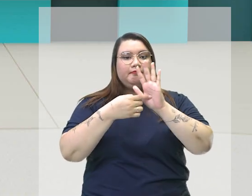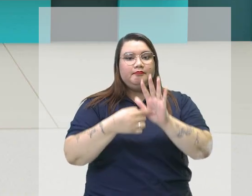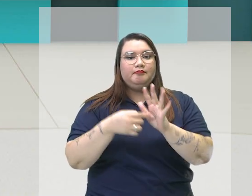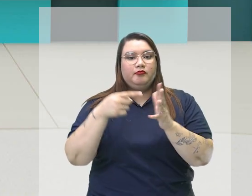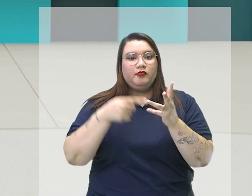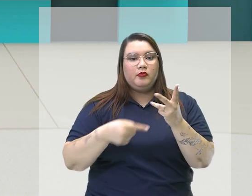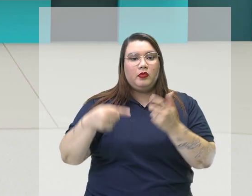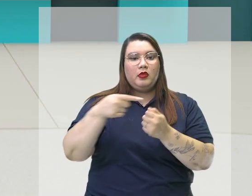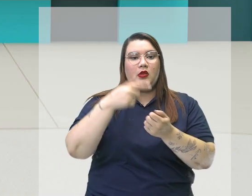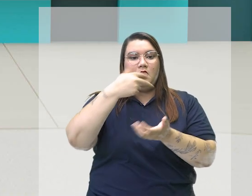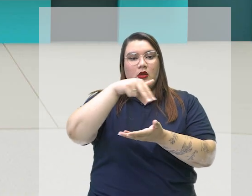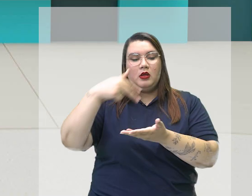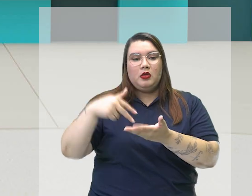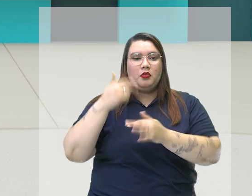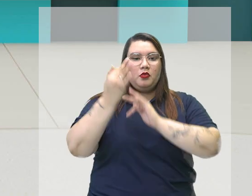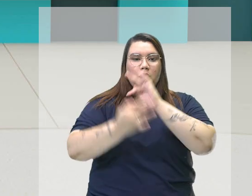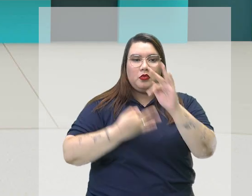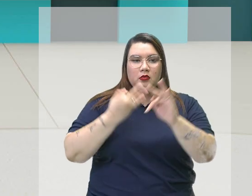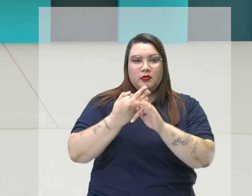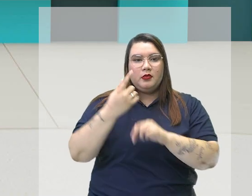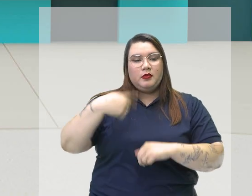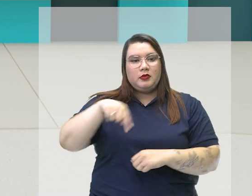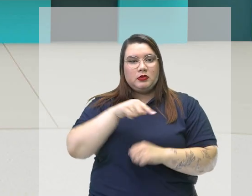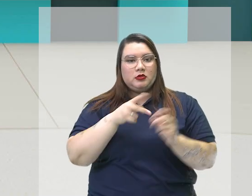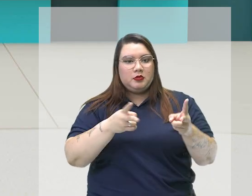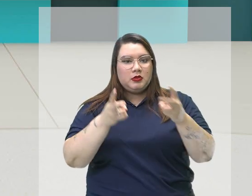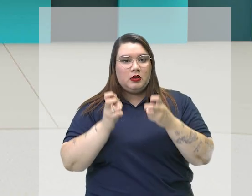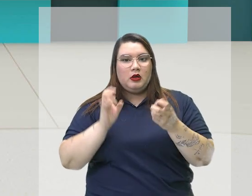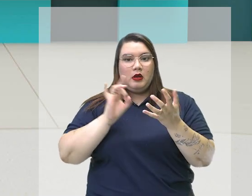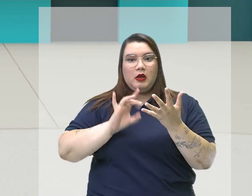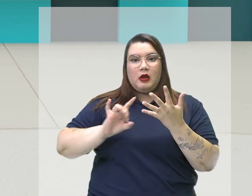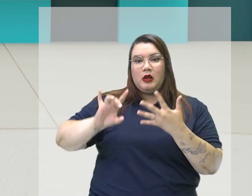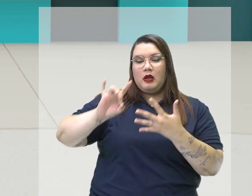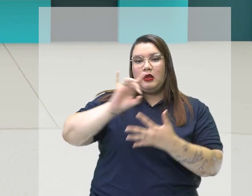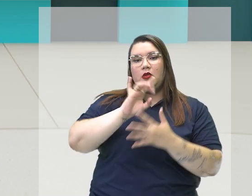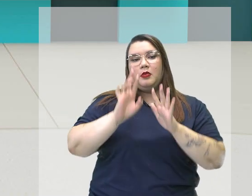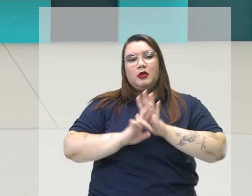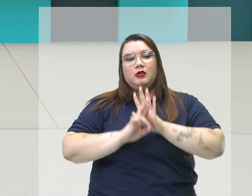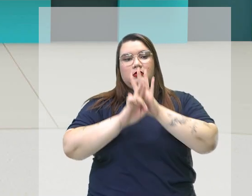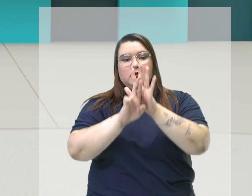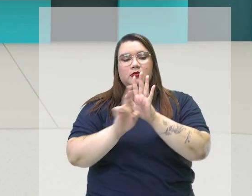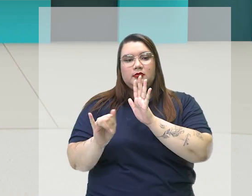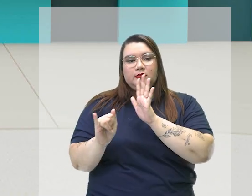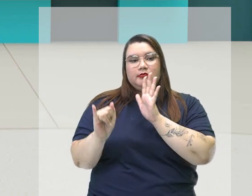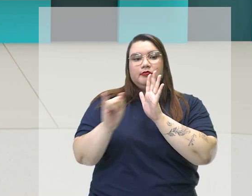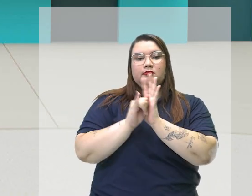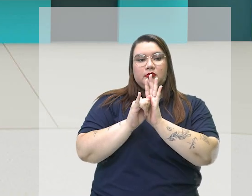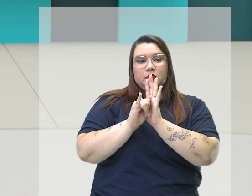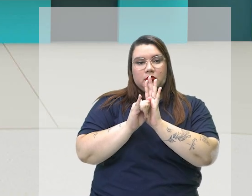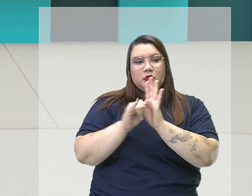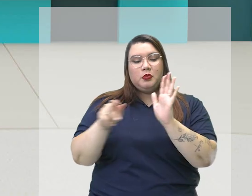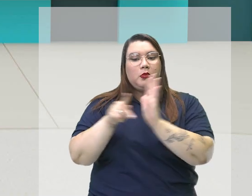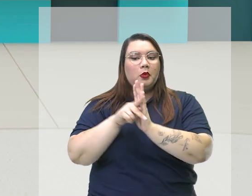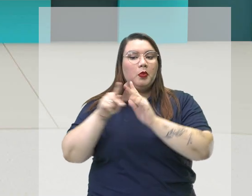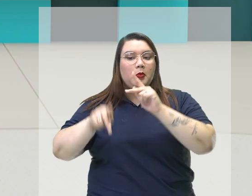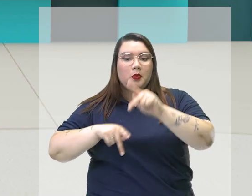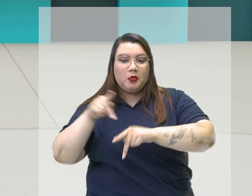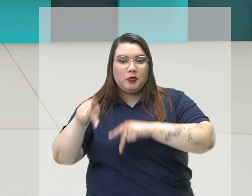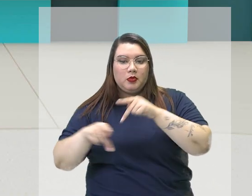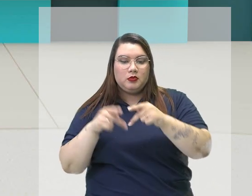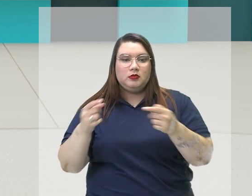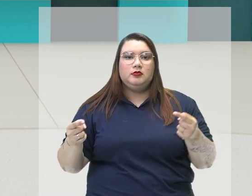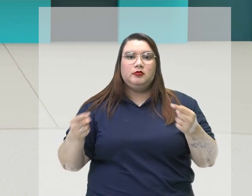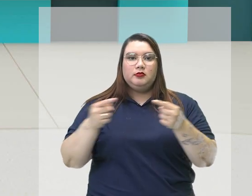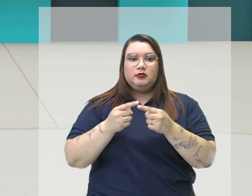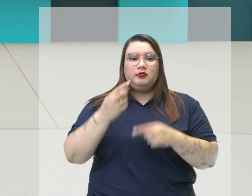unidade, apresentei para vocês as danças folclóricas e vocês viram que cada uma delas representa a identidade de um